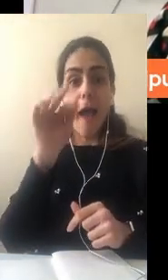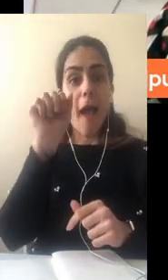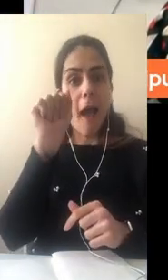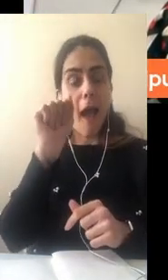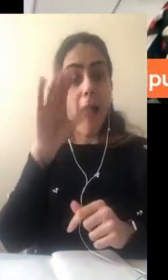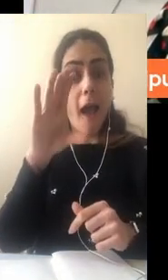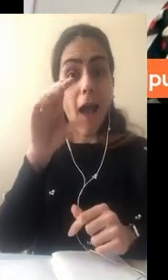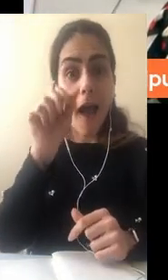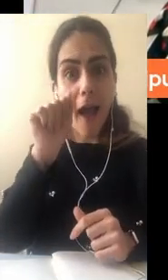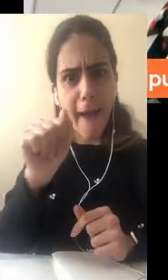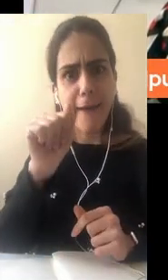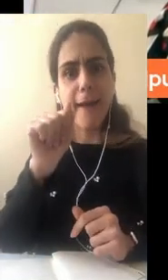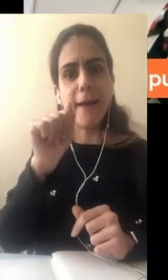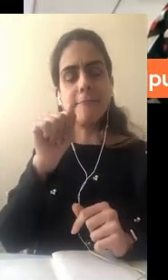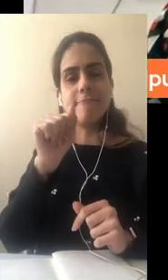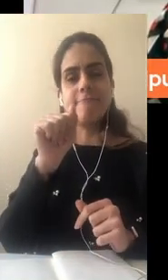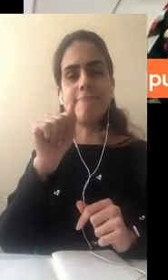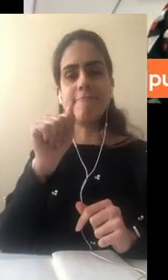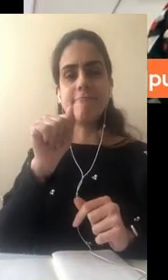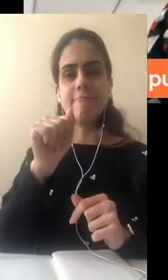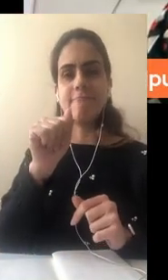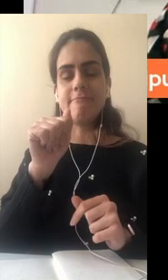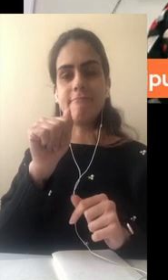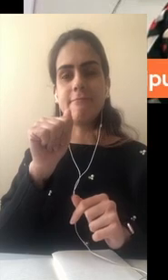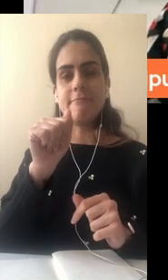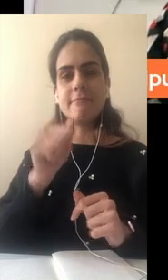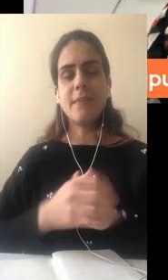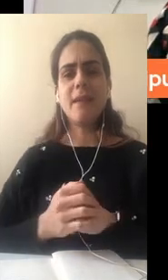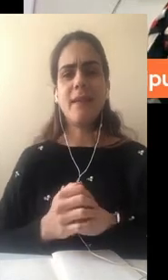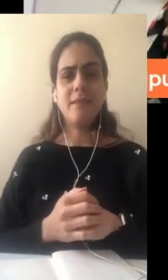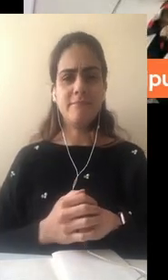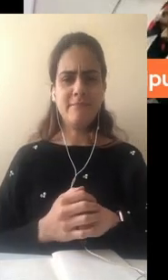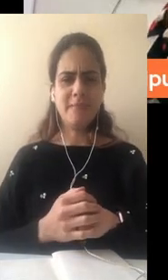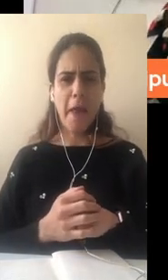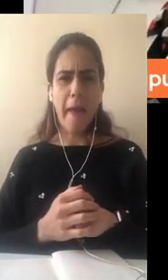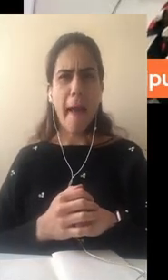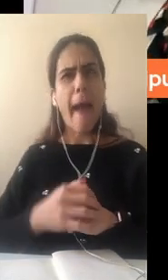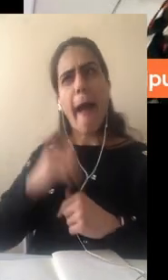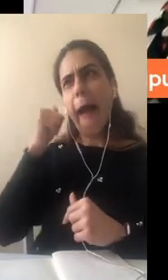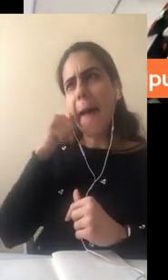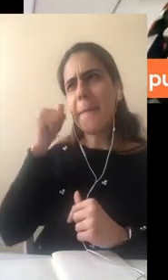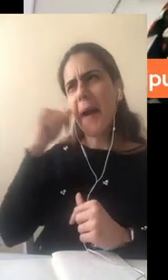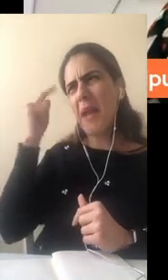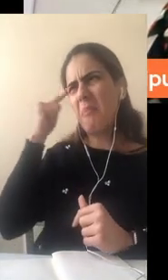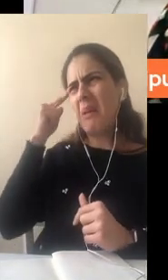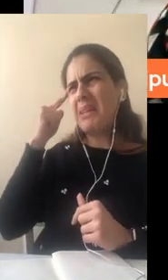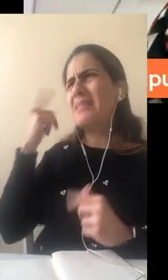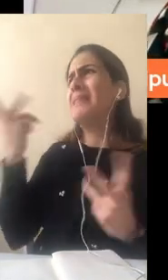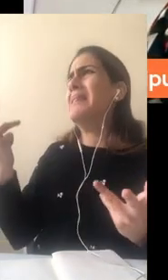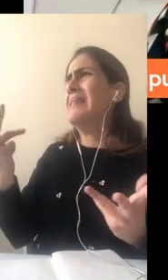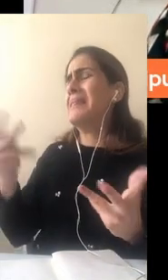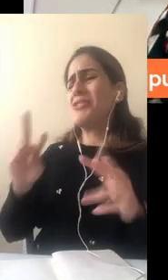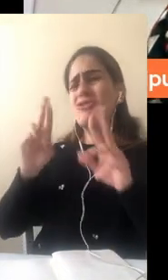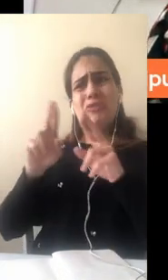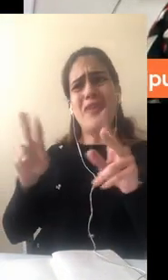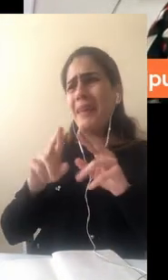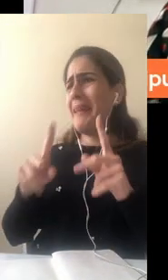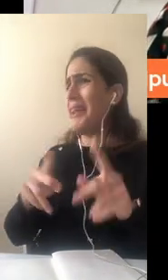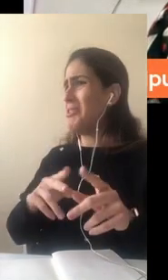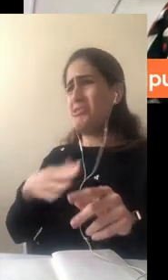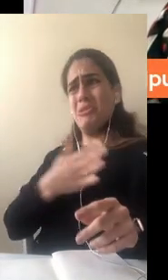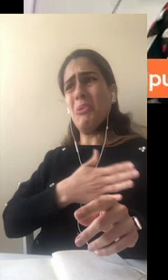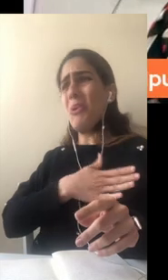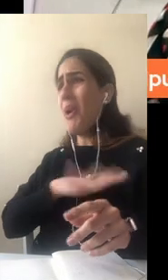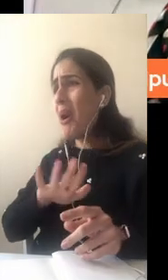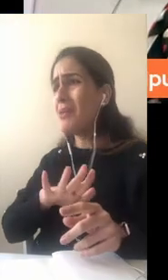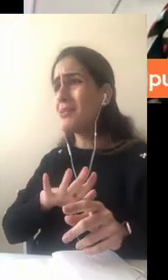quarto. Essa mãe acha isso esquisito, mas e brincar de Halloween? Okay. Então, olha como nós oportunizamos